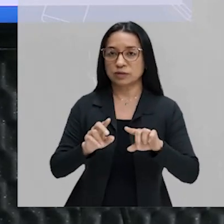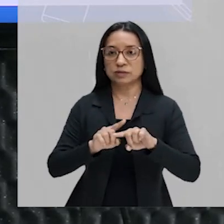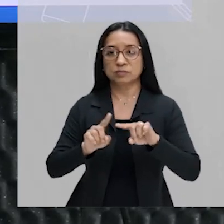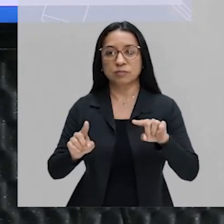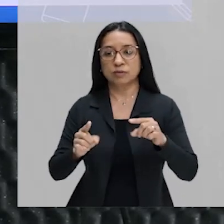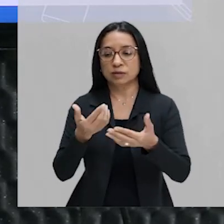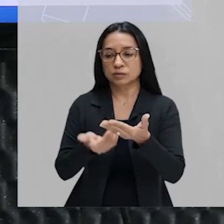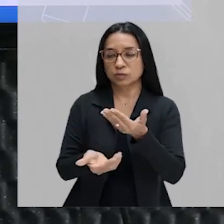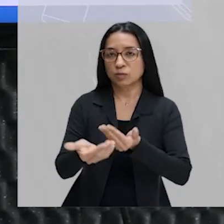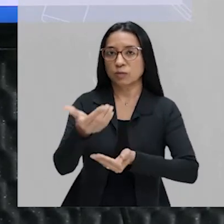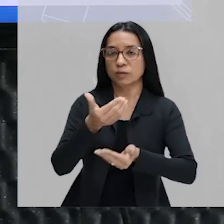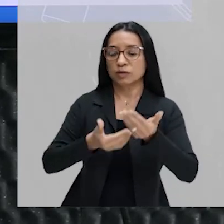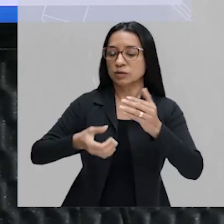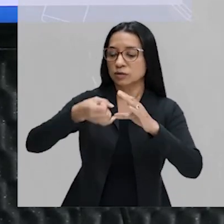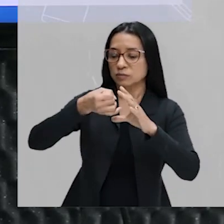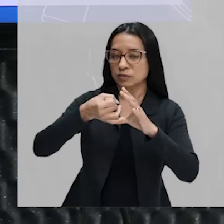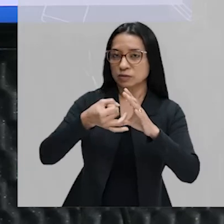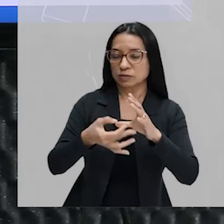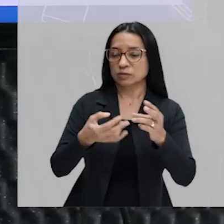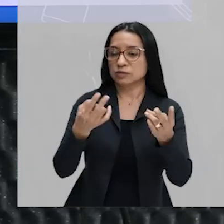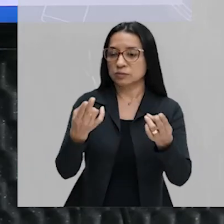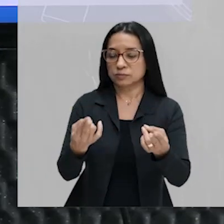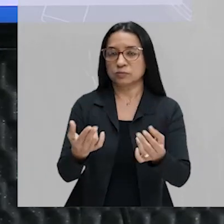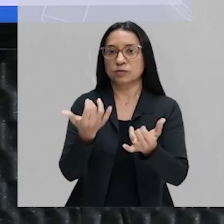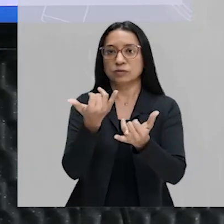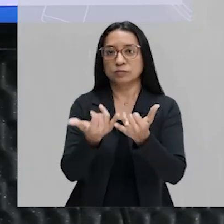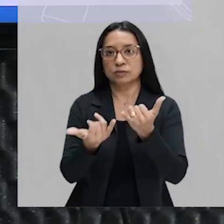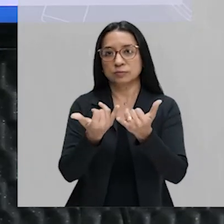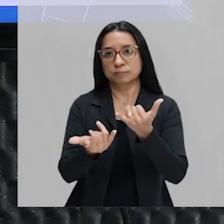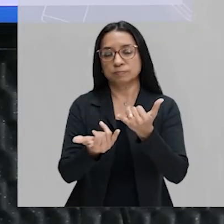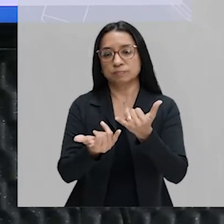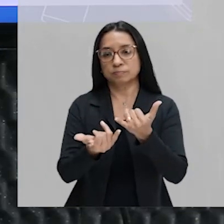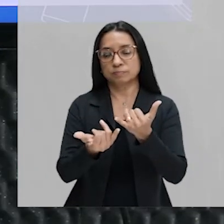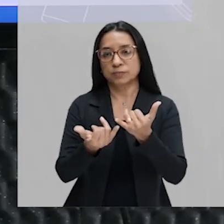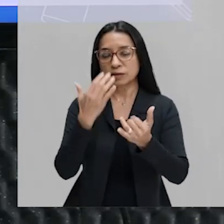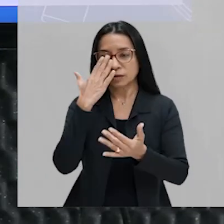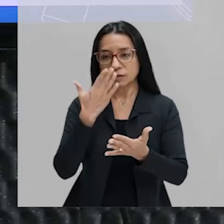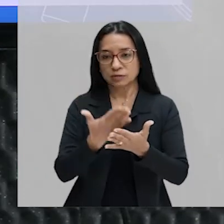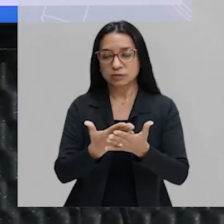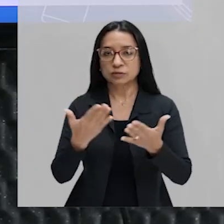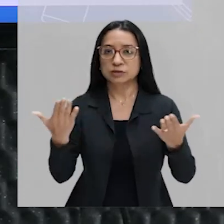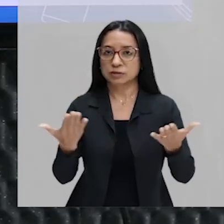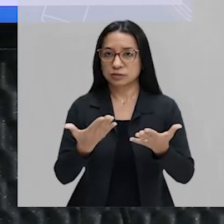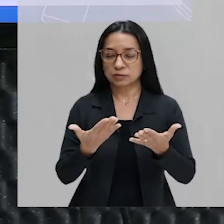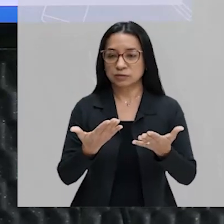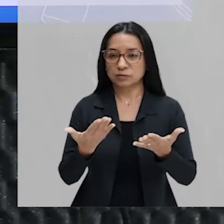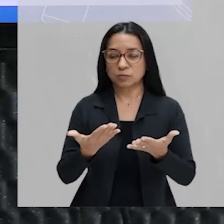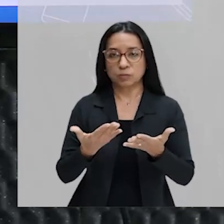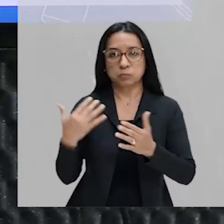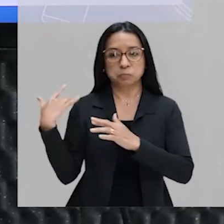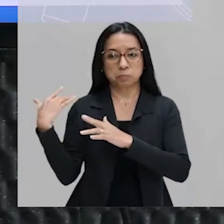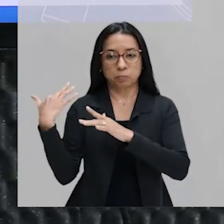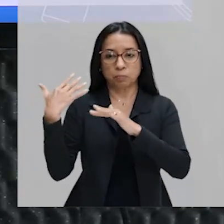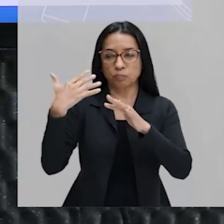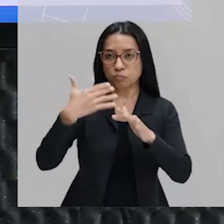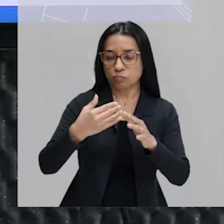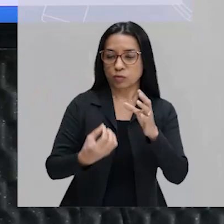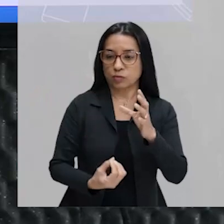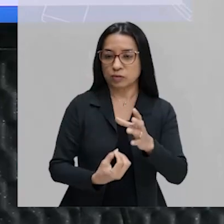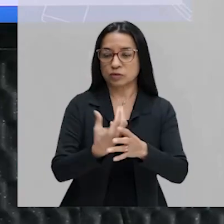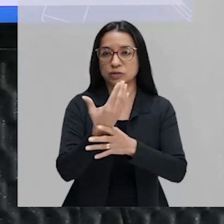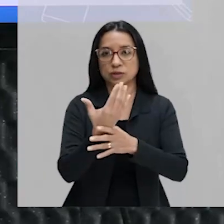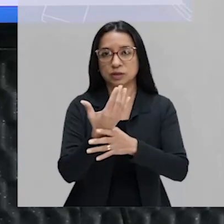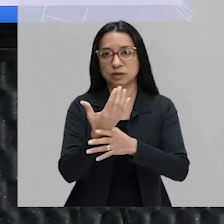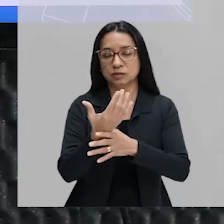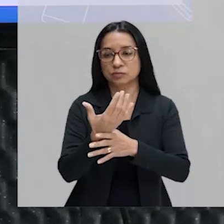tá? Acredita-se que, por exemplo, as aves atuais teriam se originado de ancestrais répteis, tá?